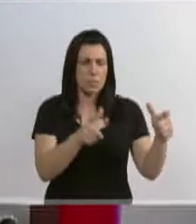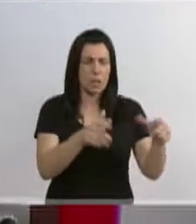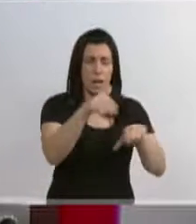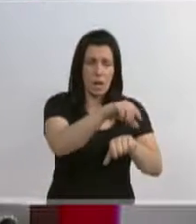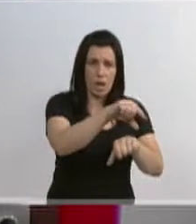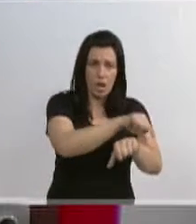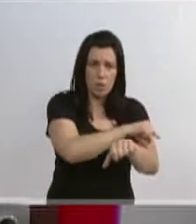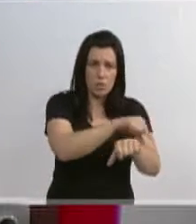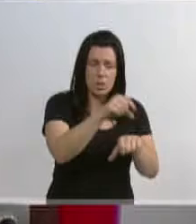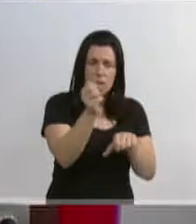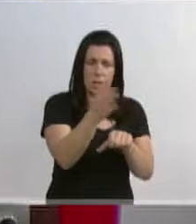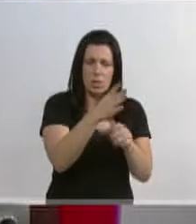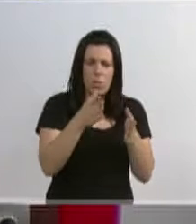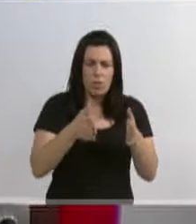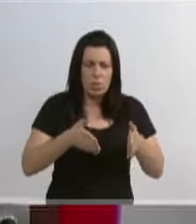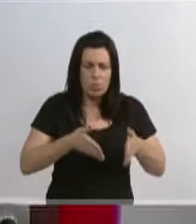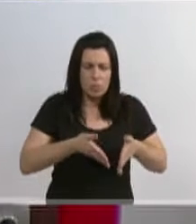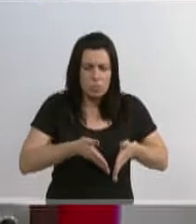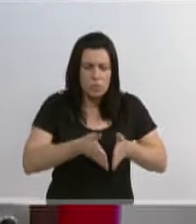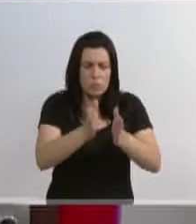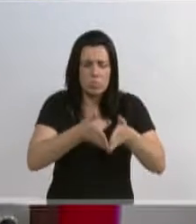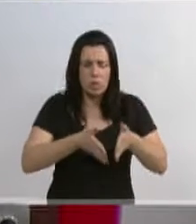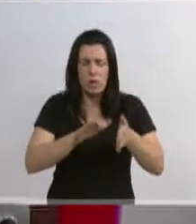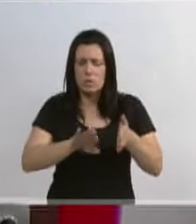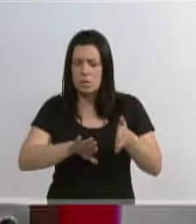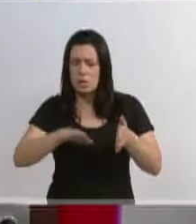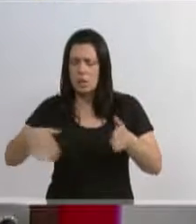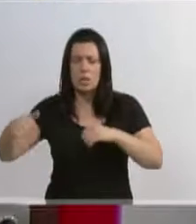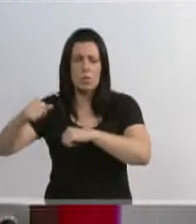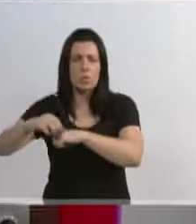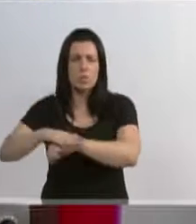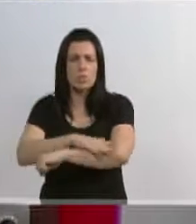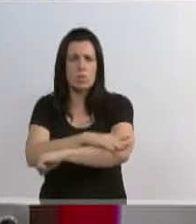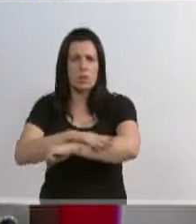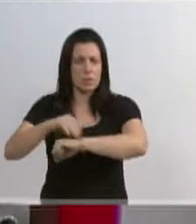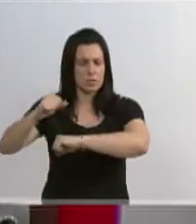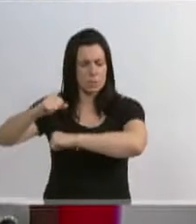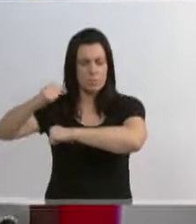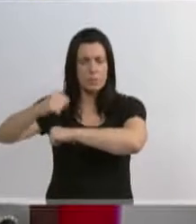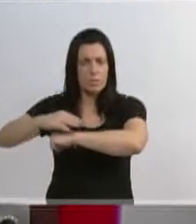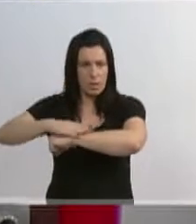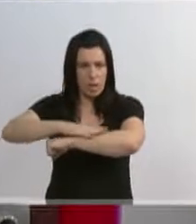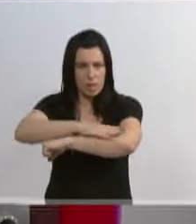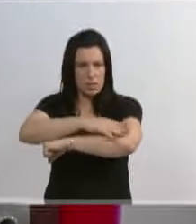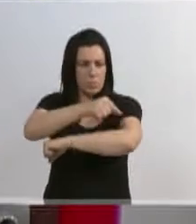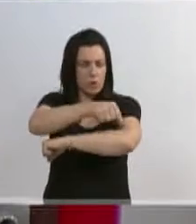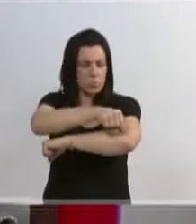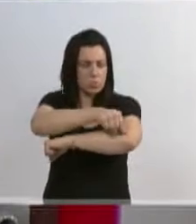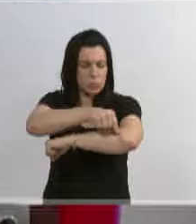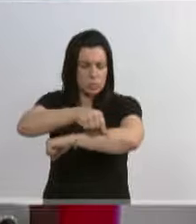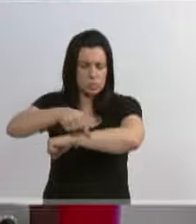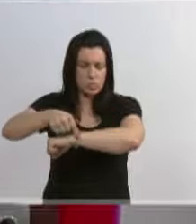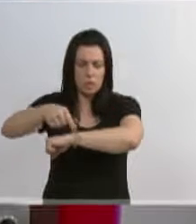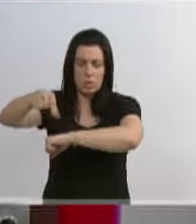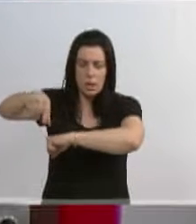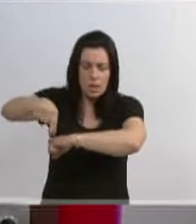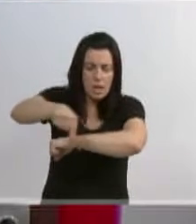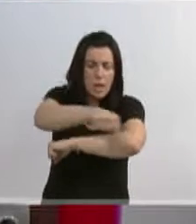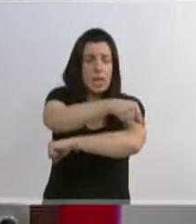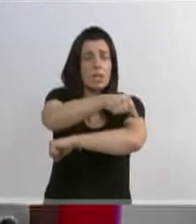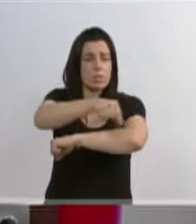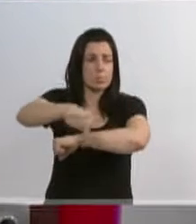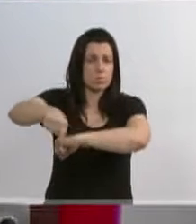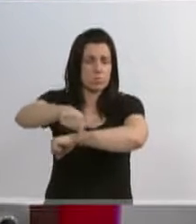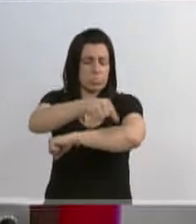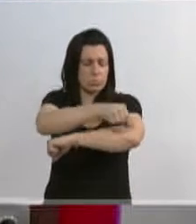foi feitas as calçadas e está ficando um espaço, né, ali de mato, de terra, enfim, está ficando um espaço entre a via, a